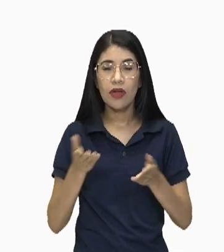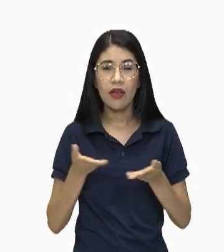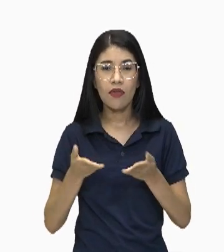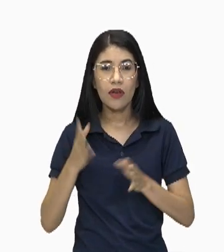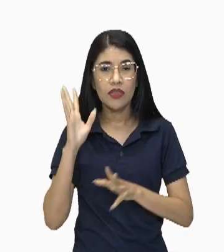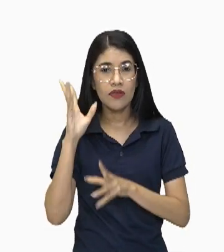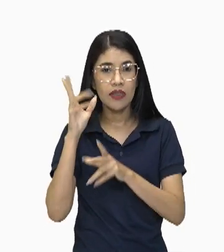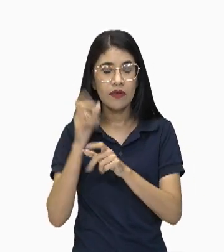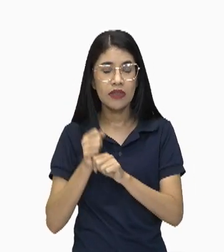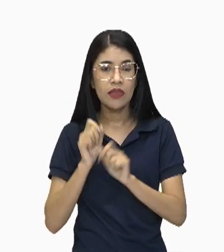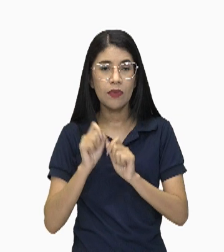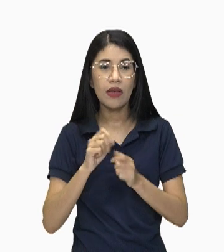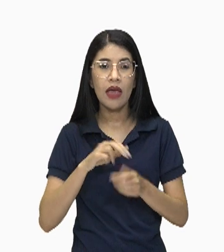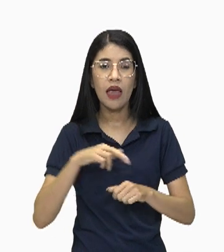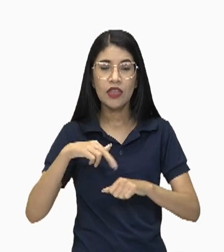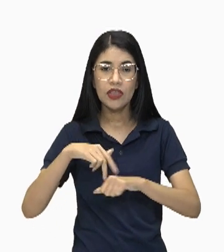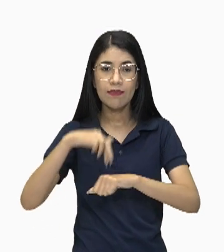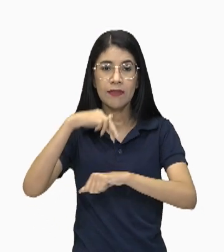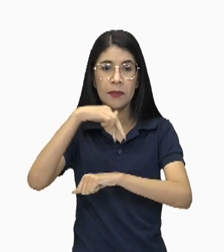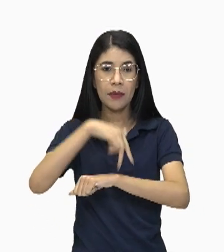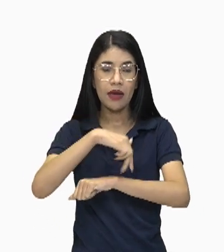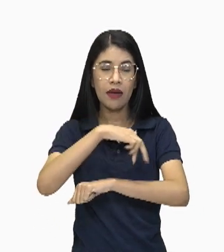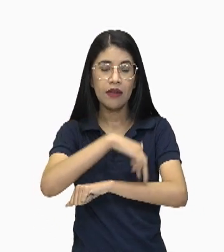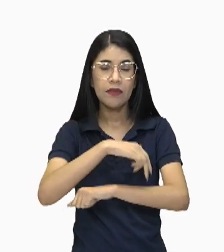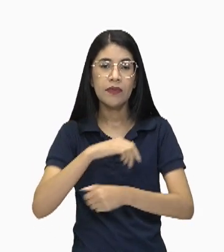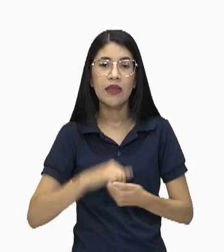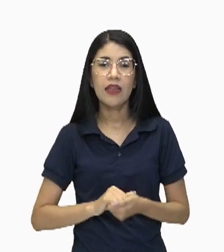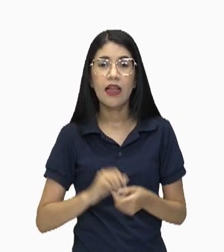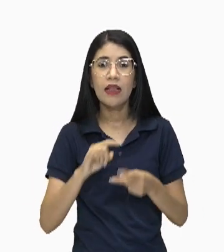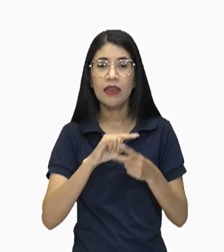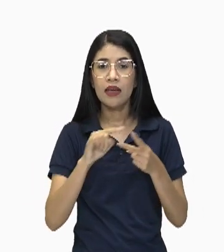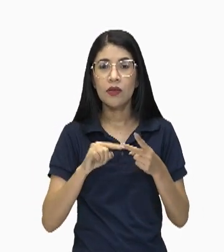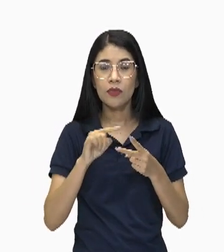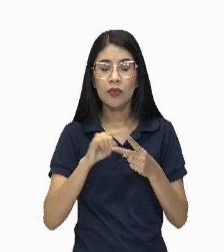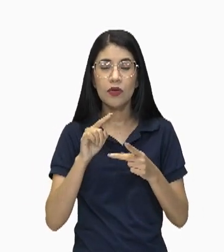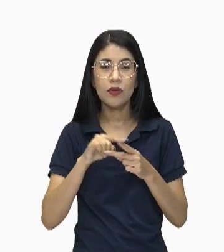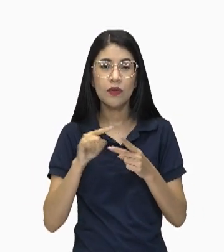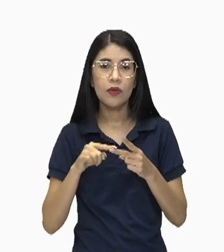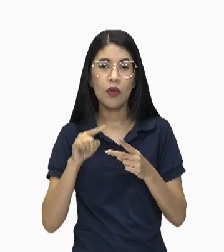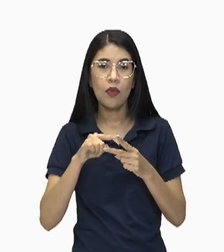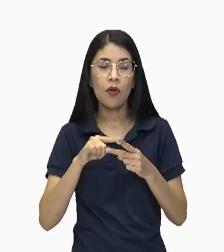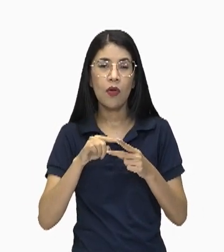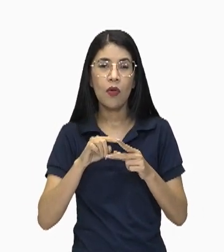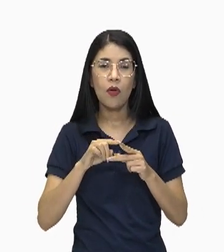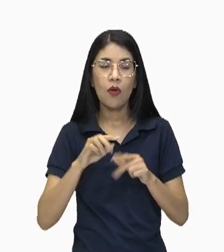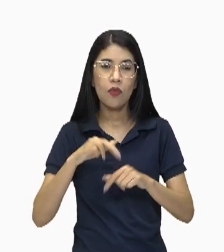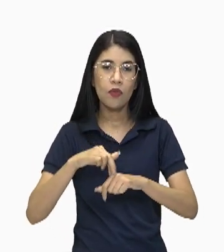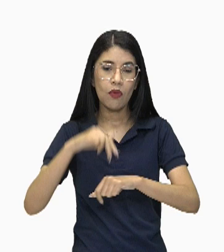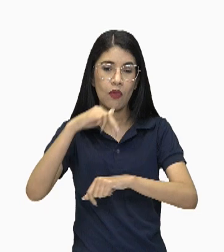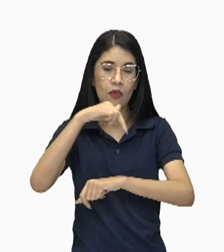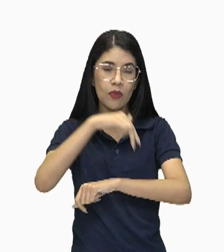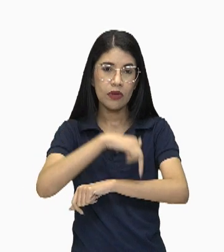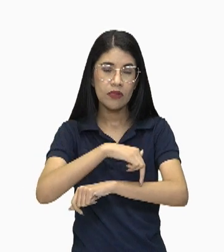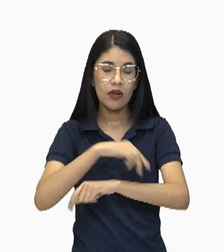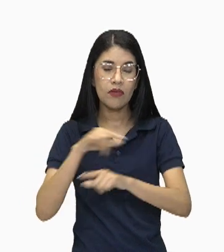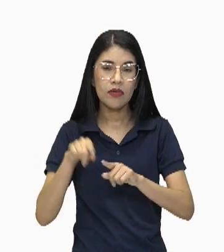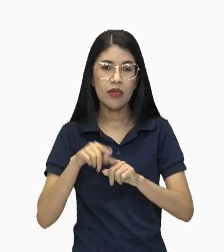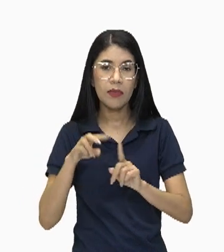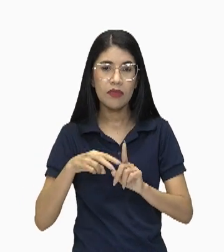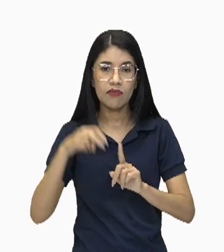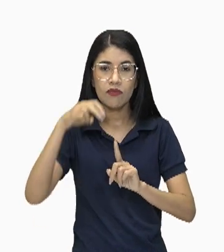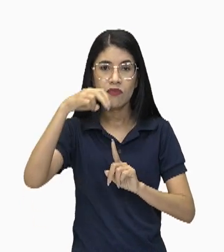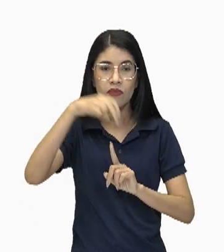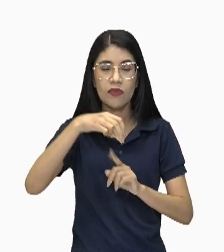provas de salto. Os saltos eles são divididos em horizontais e verticais. E a gente começa relembrando aí sobre o salto